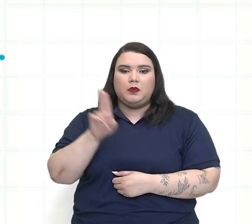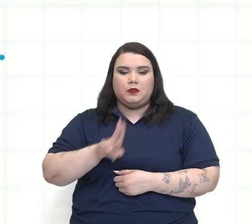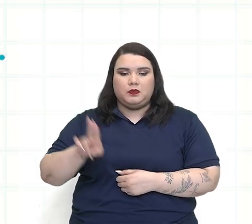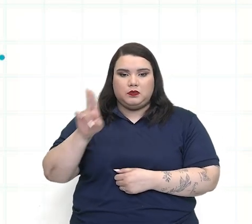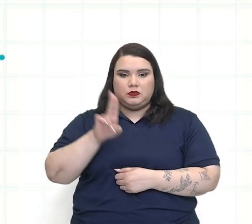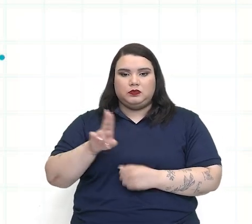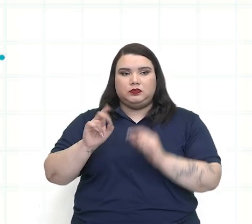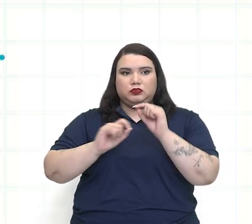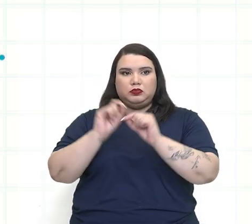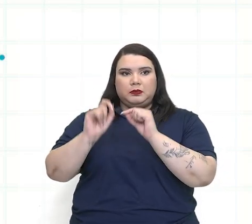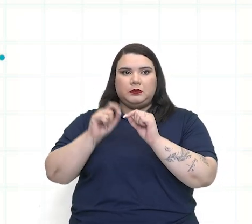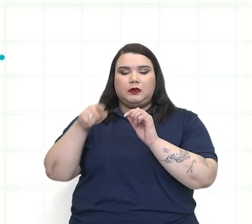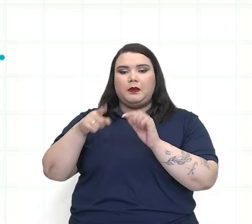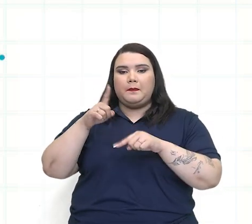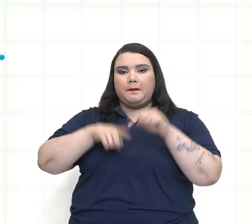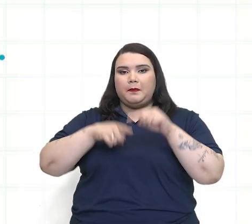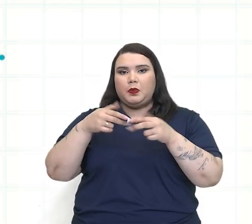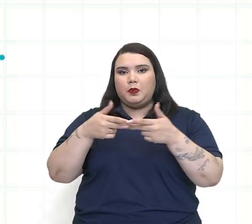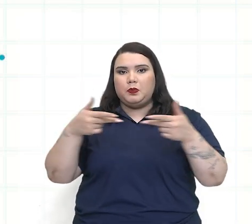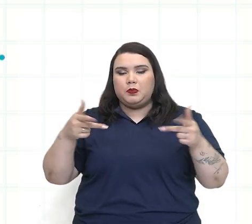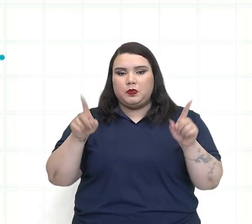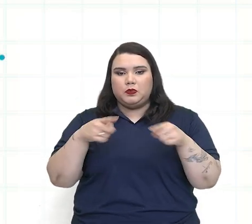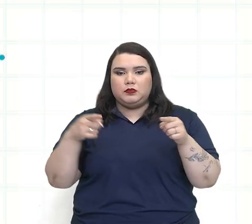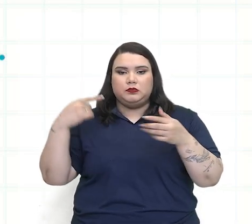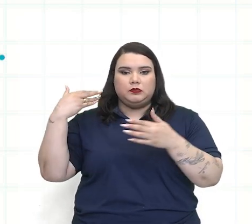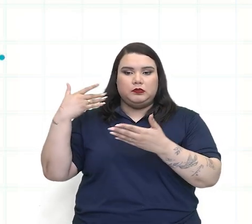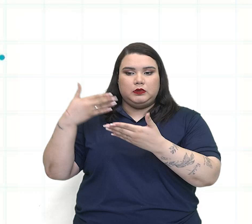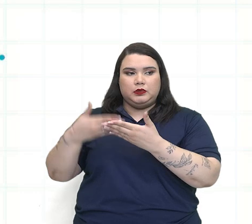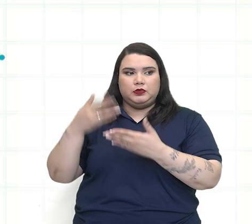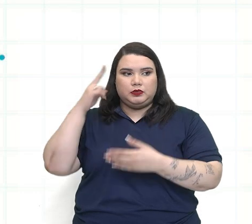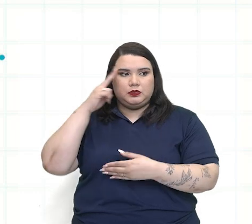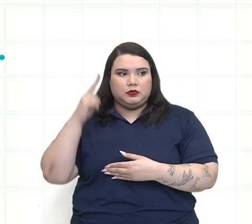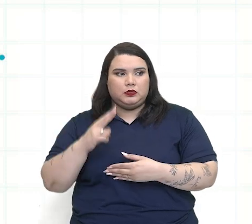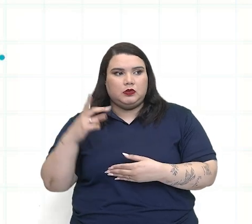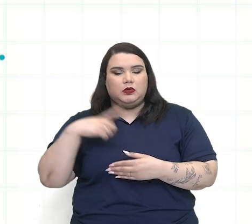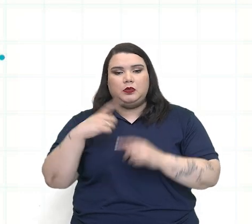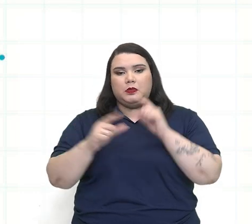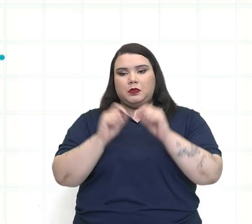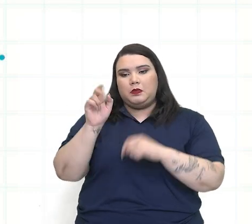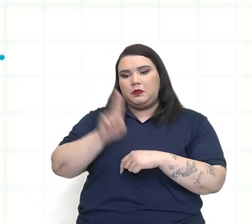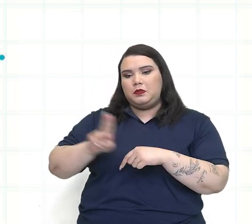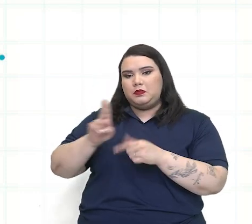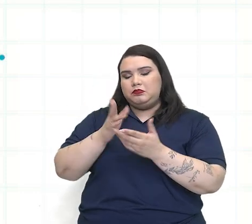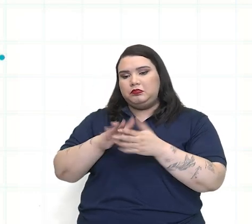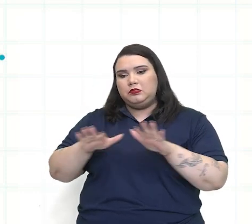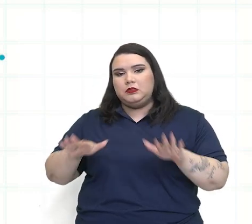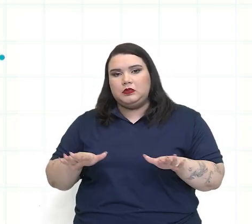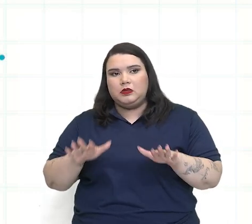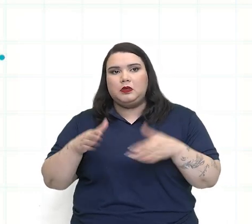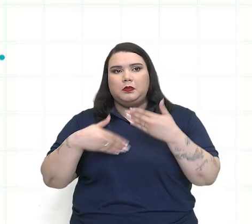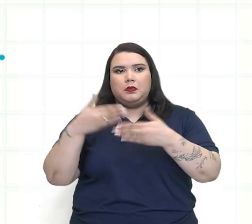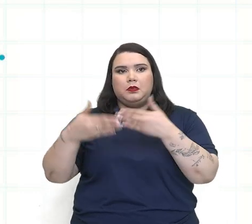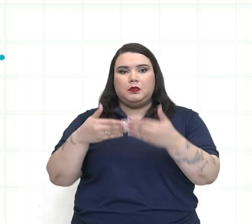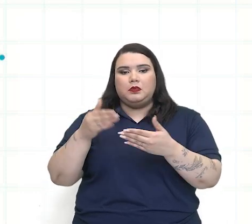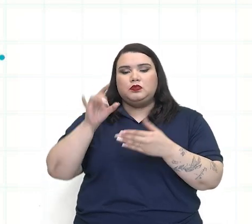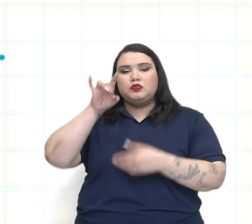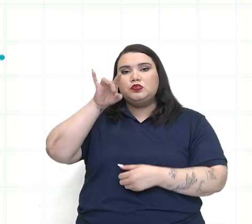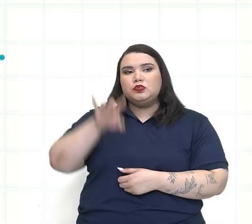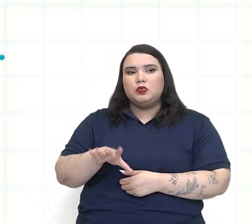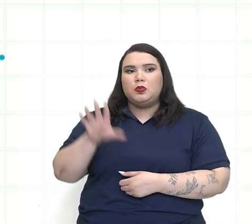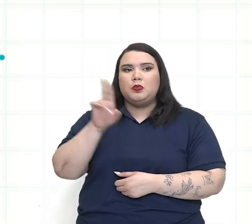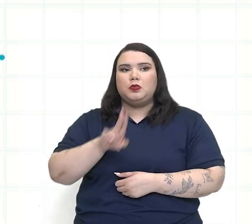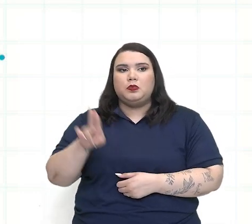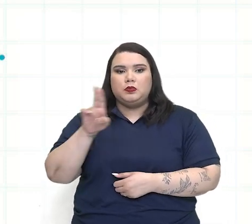eram acompanhados de instrumentos musicais. Então, com o passar do tempo, deixou-se, né, de utilizar os instrumentos e passou-se a ficar